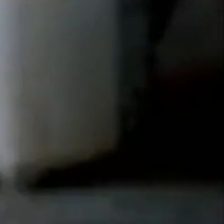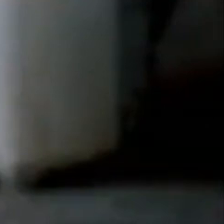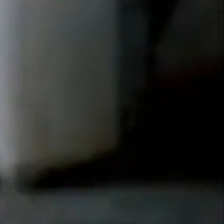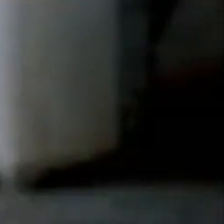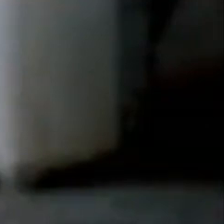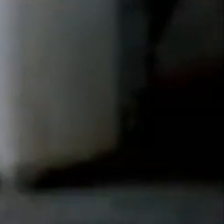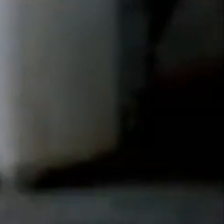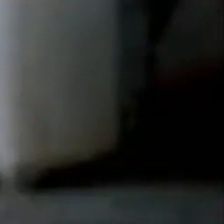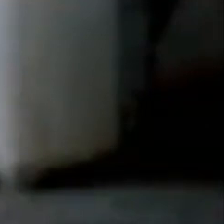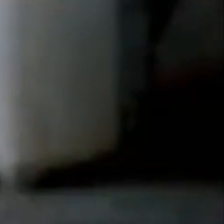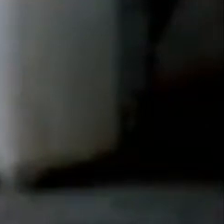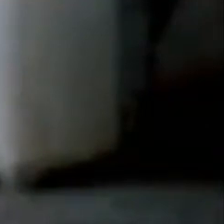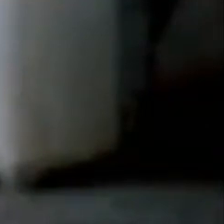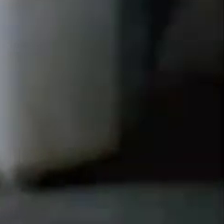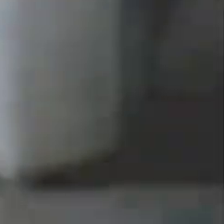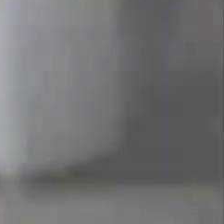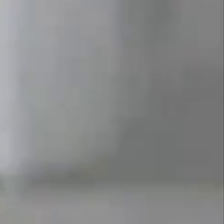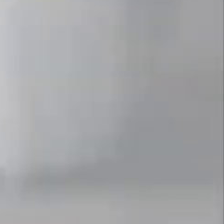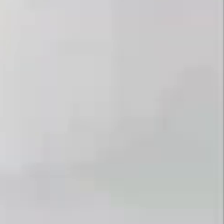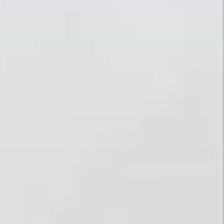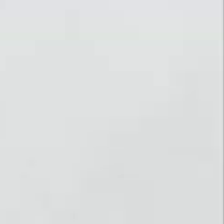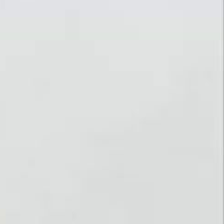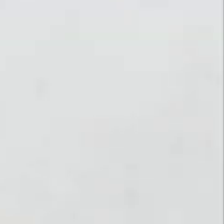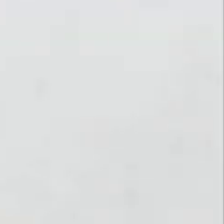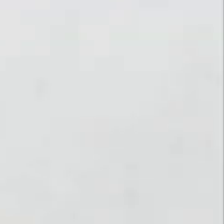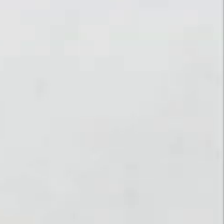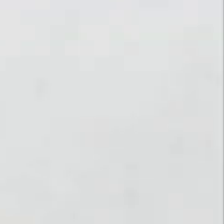nossa agricultura então a gente precisa dessa